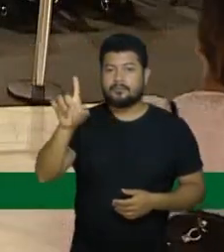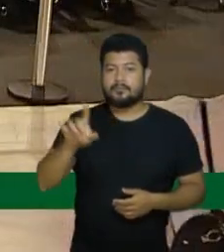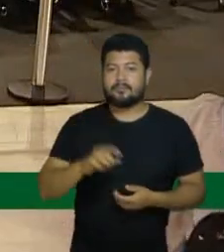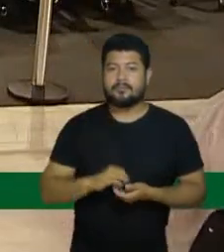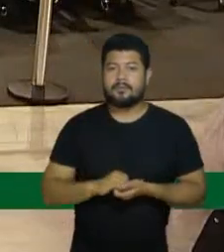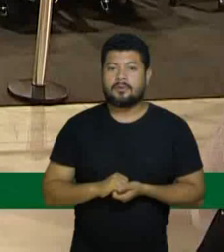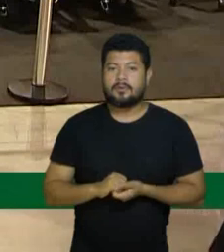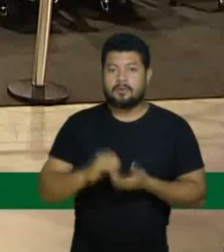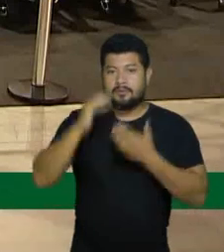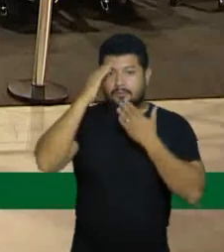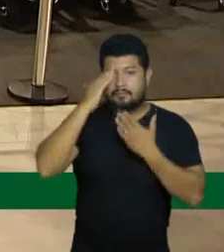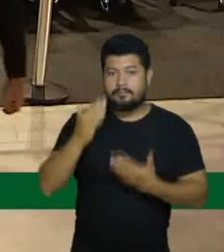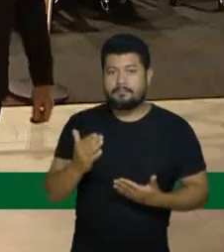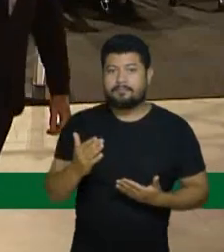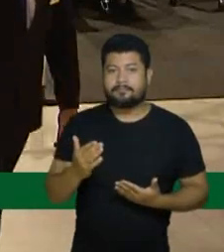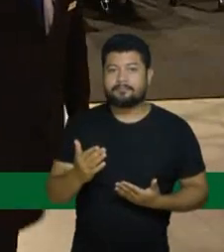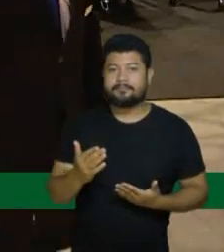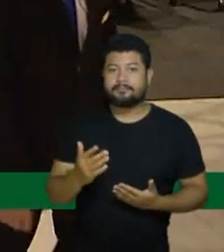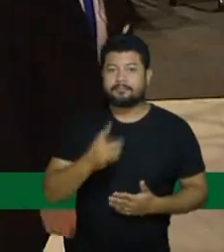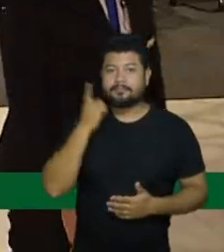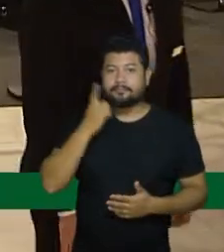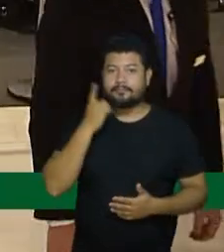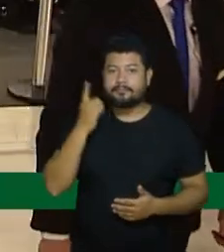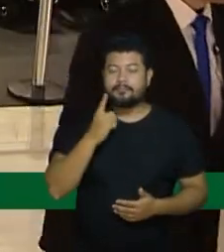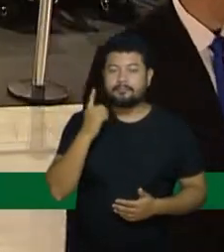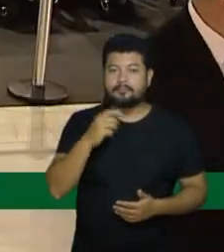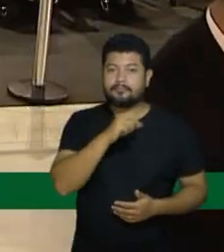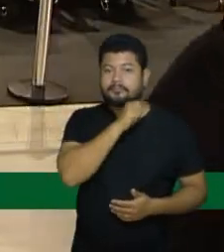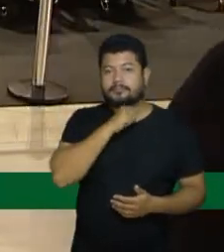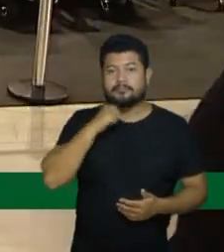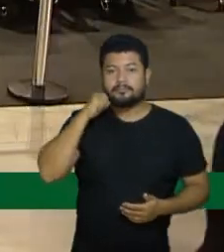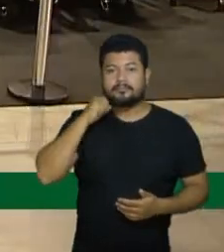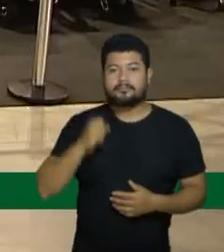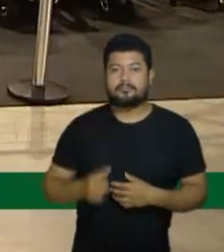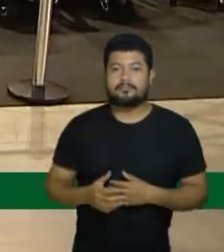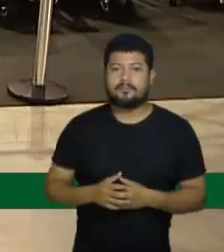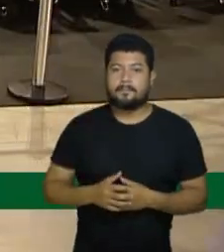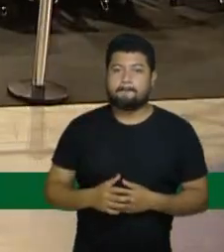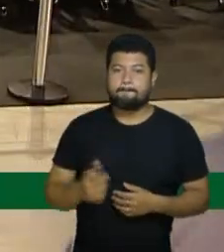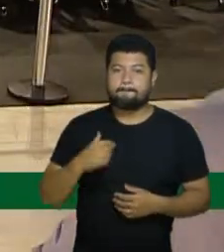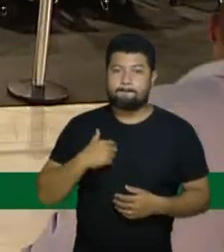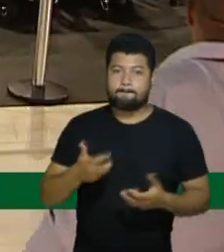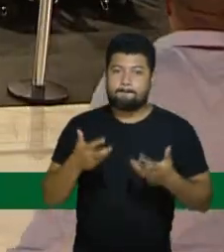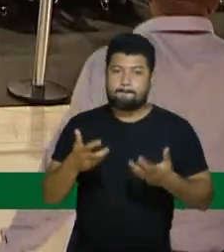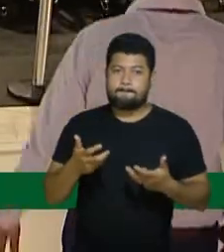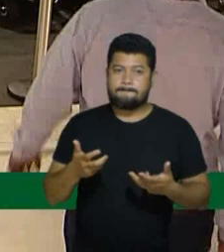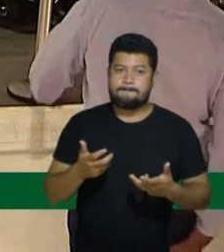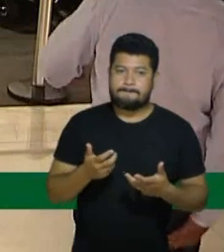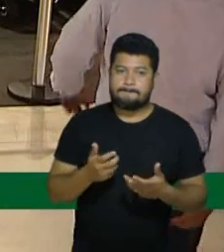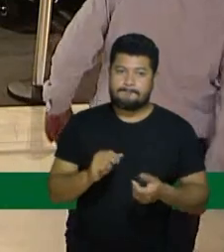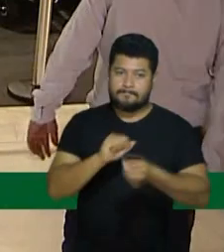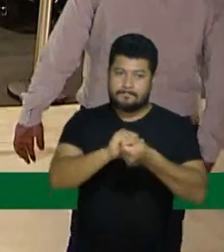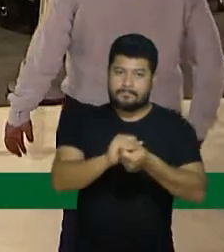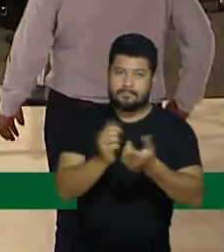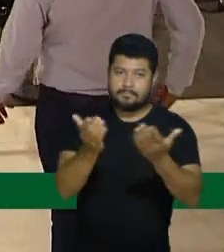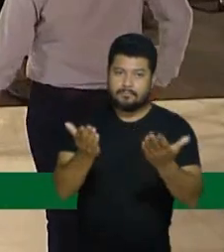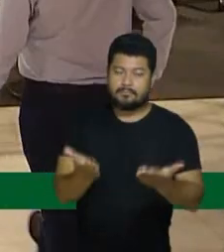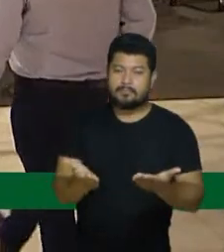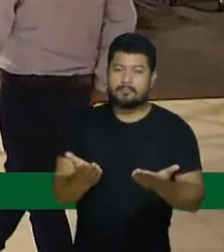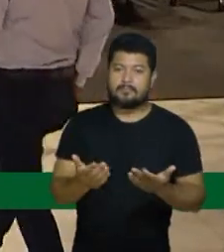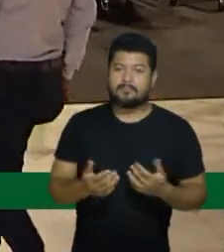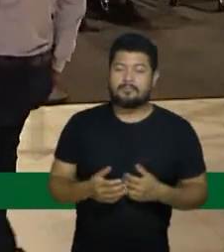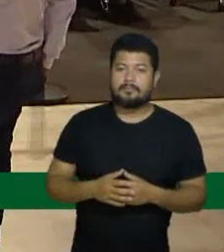maço parte eh eu quero deixar aqui a minha palavra que me une a sua voz porque